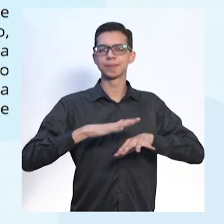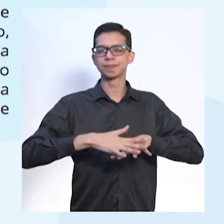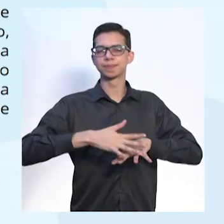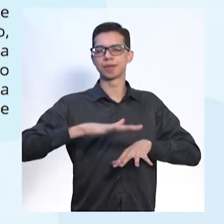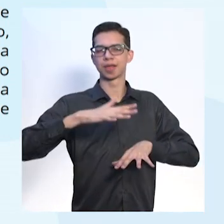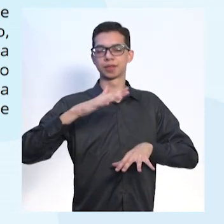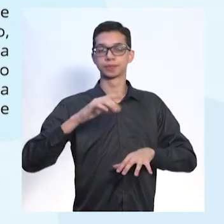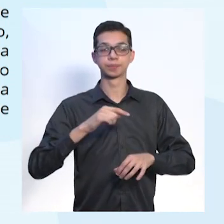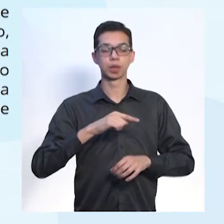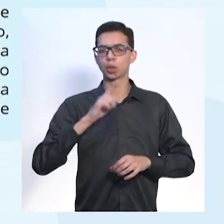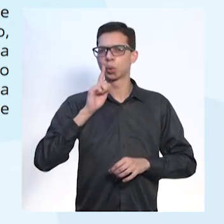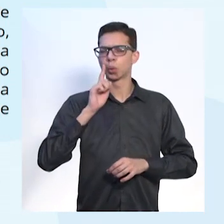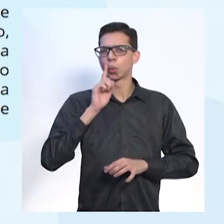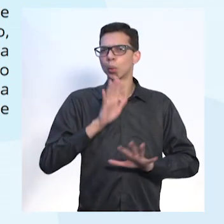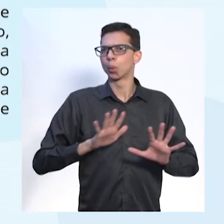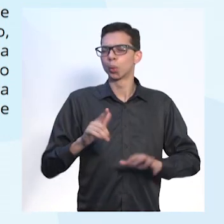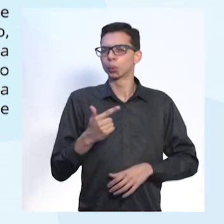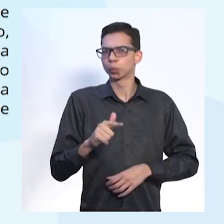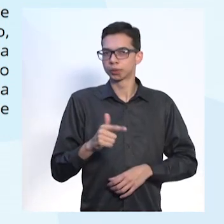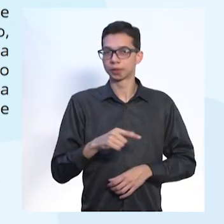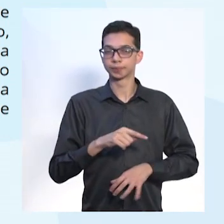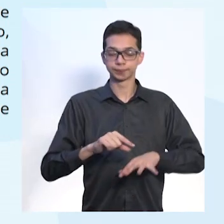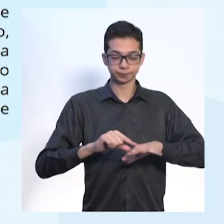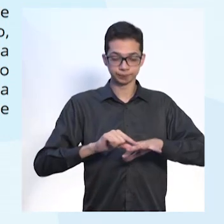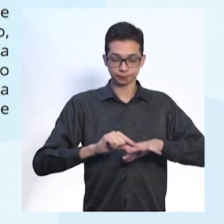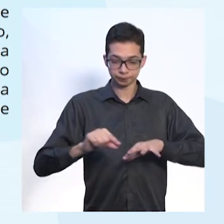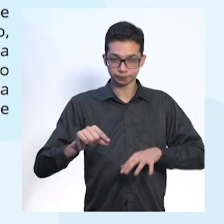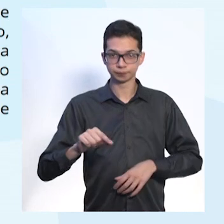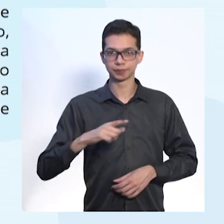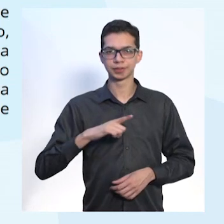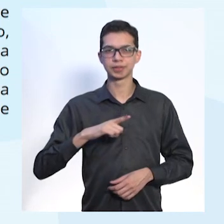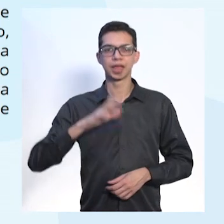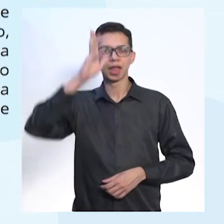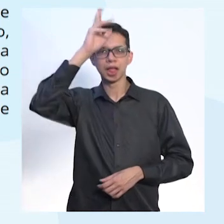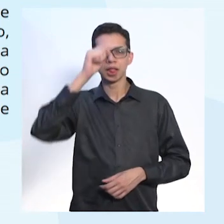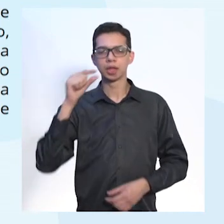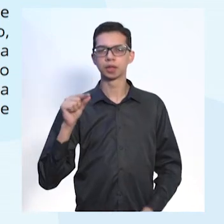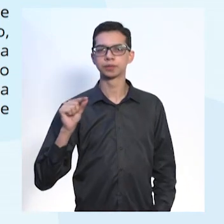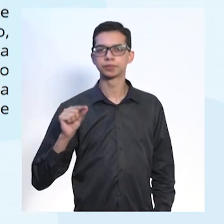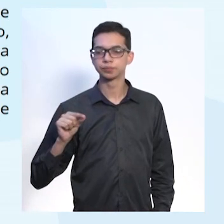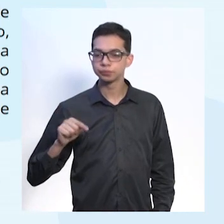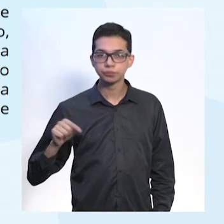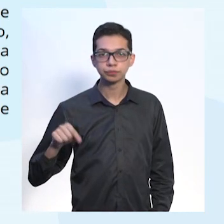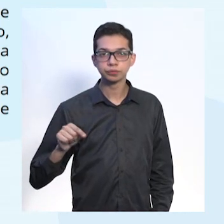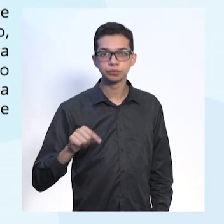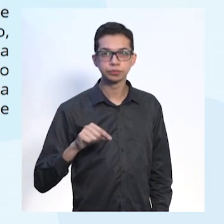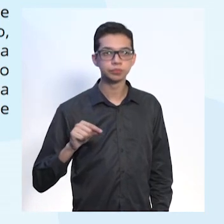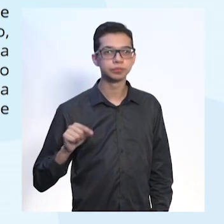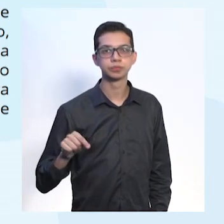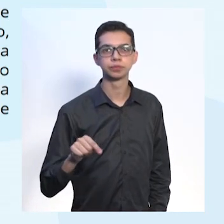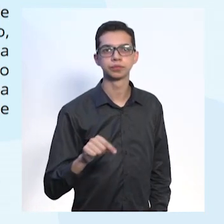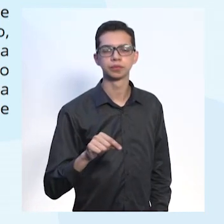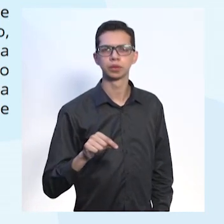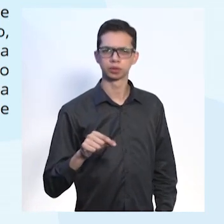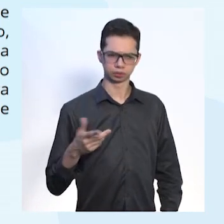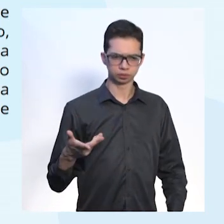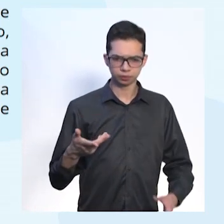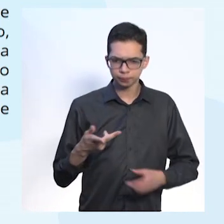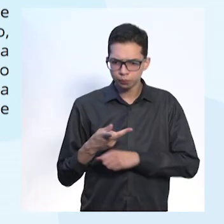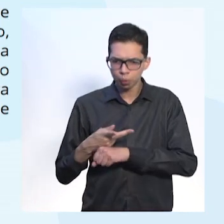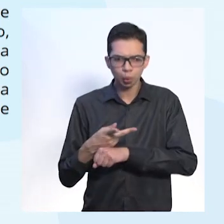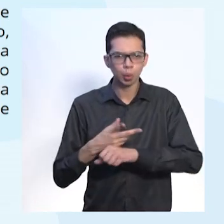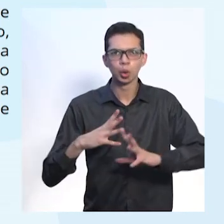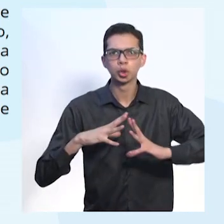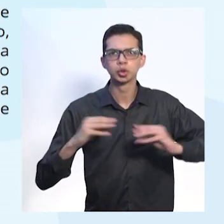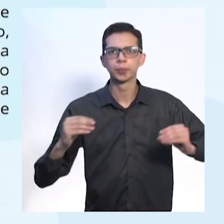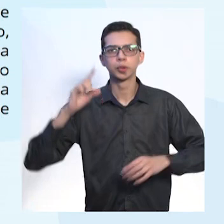próximo à galinha, que estava ao ciscar e era da irmã mais nova. E o anel desaparece. Procuraram o anel por muitos